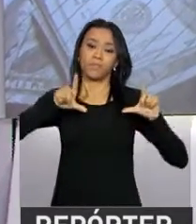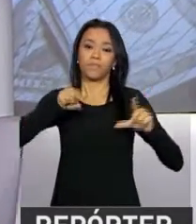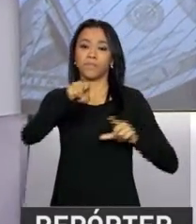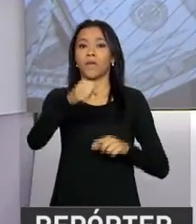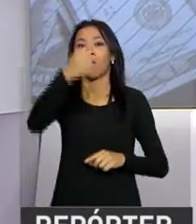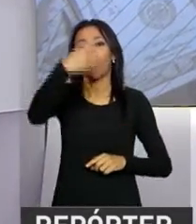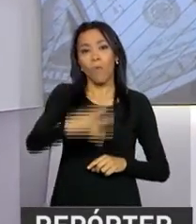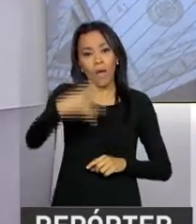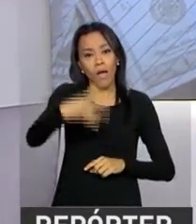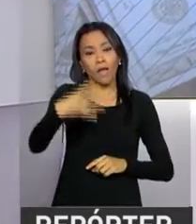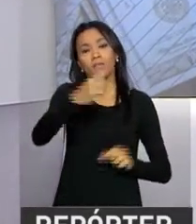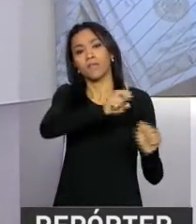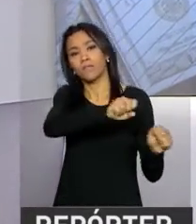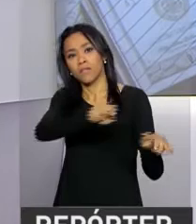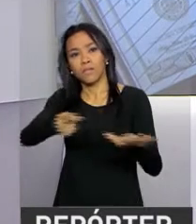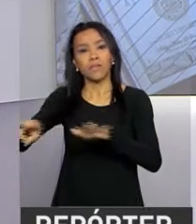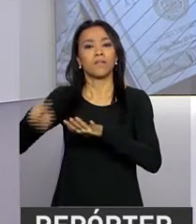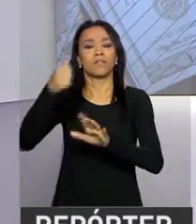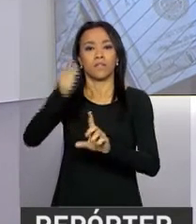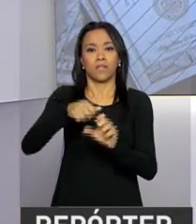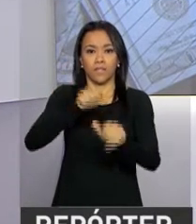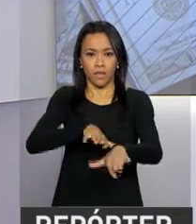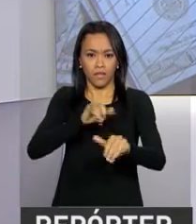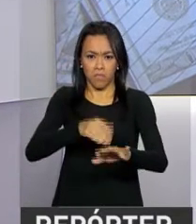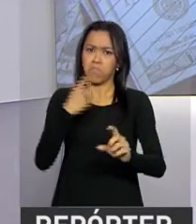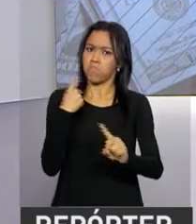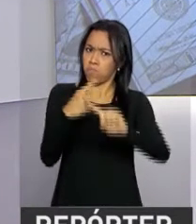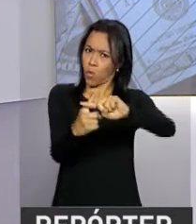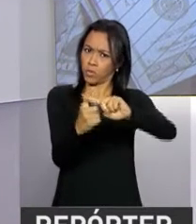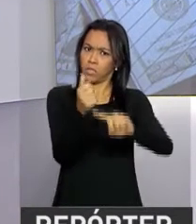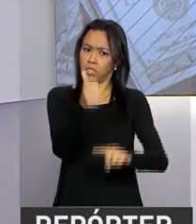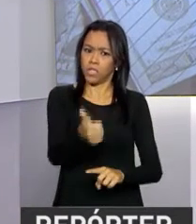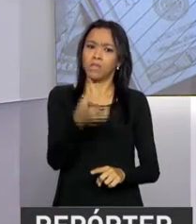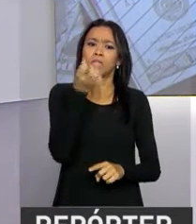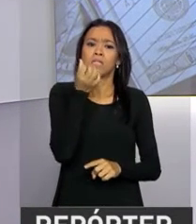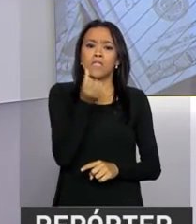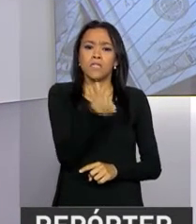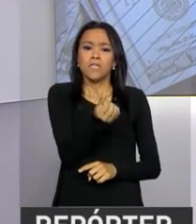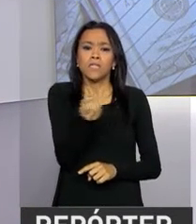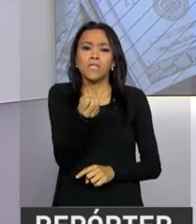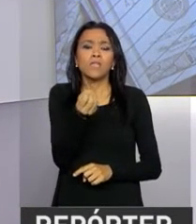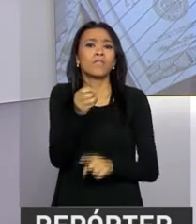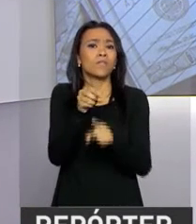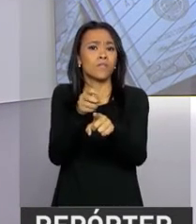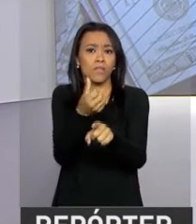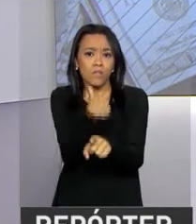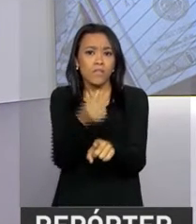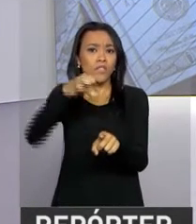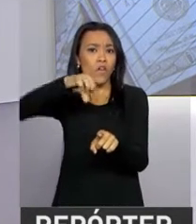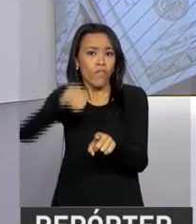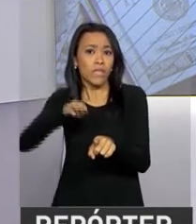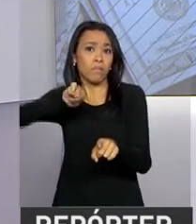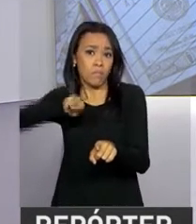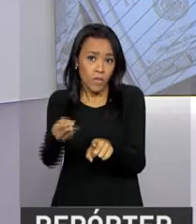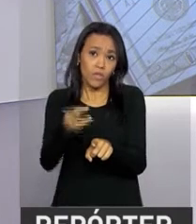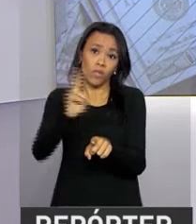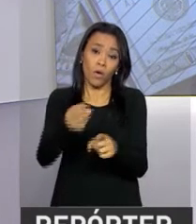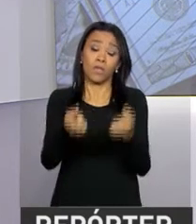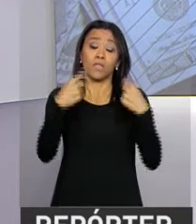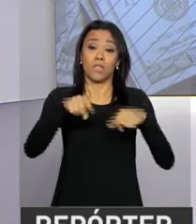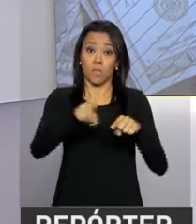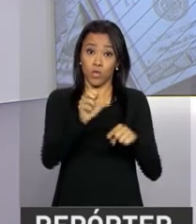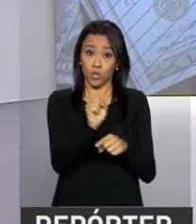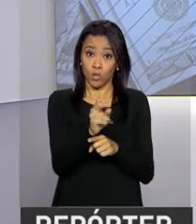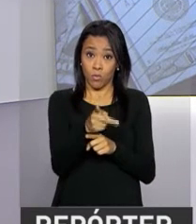semana de setembro o saldo foi positivo em 690 milhões de dólares no acumulado do mês o superávit de